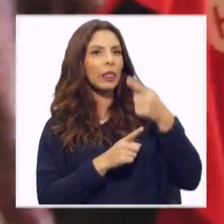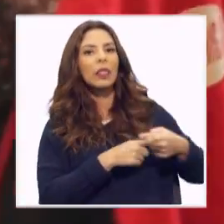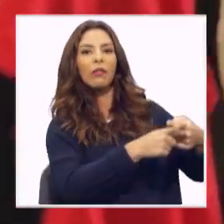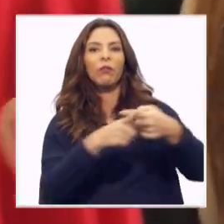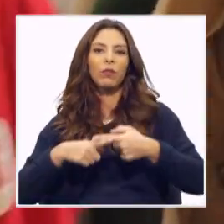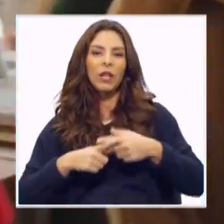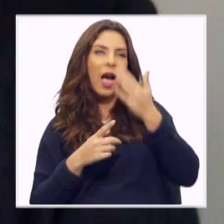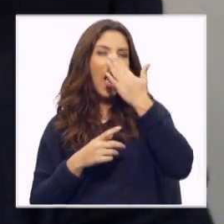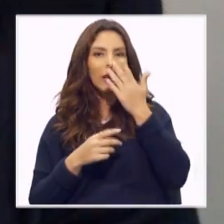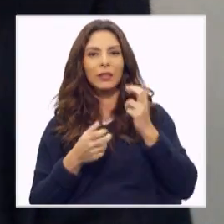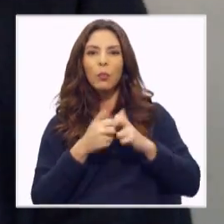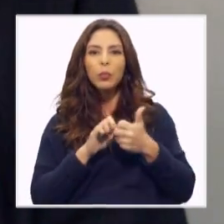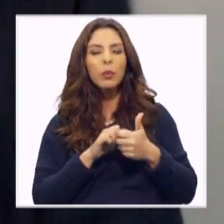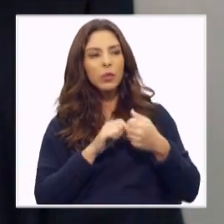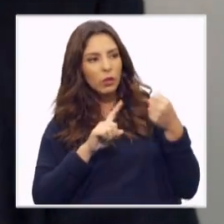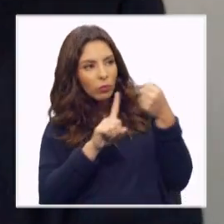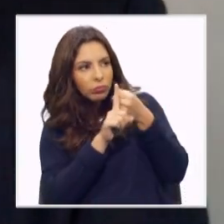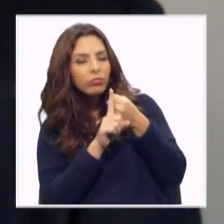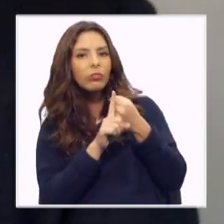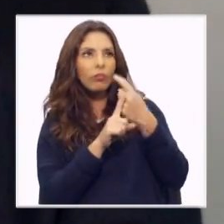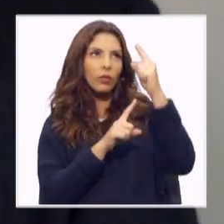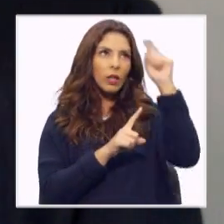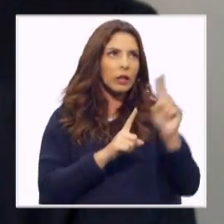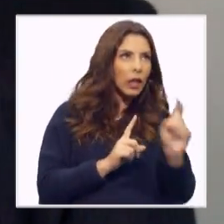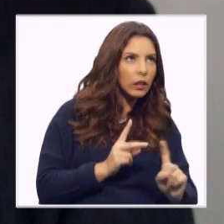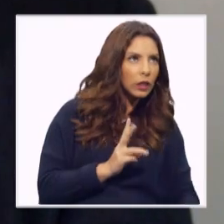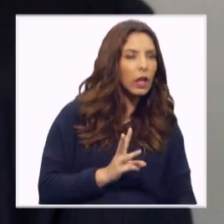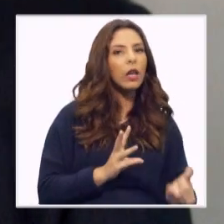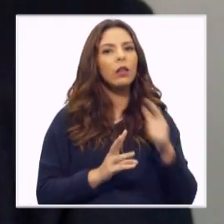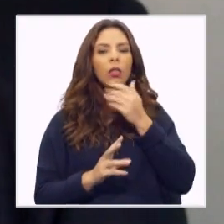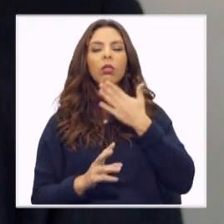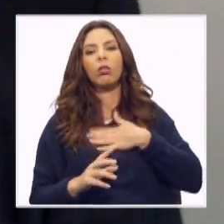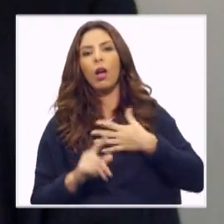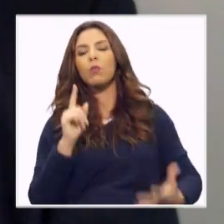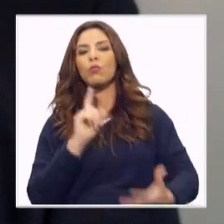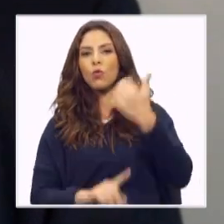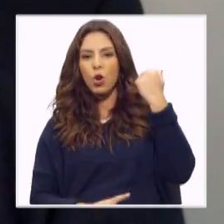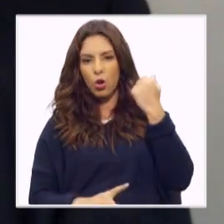um bocado os problemas, os desafios, as vitórias, e isso facilita.